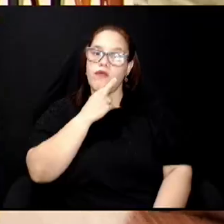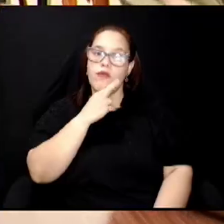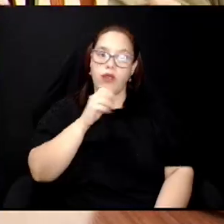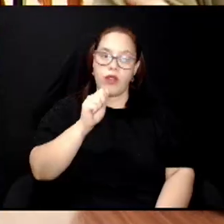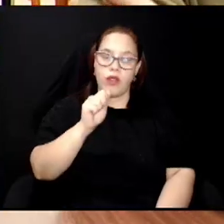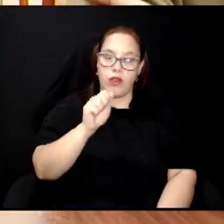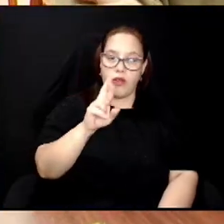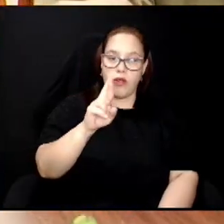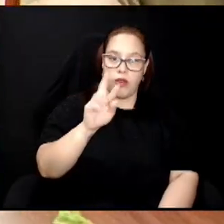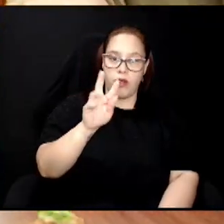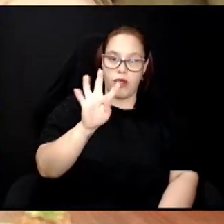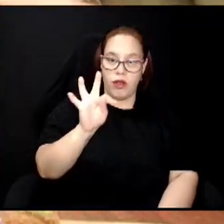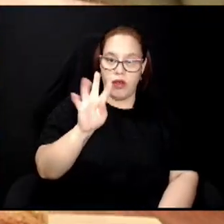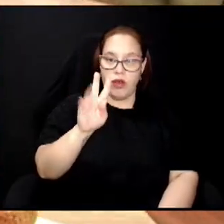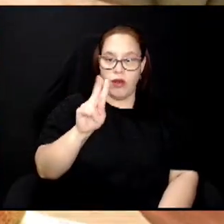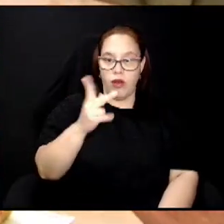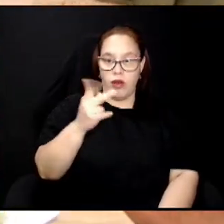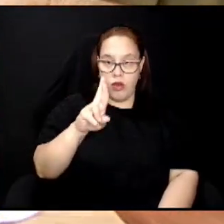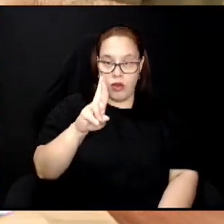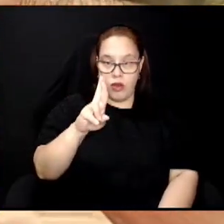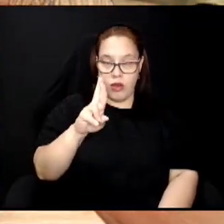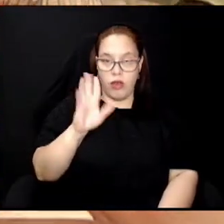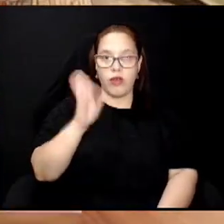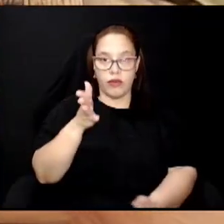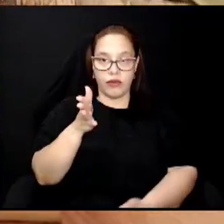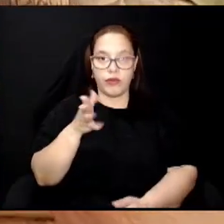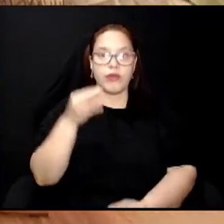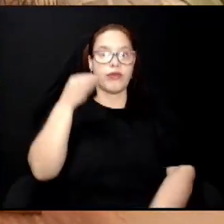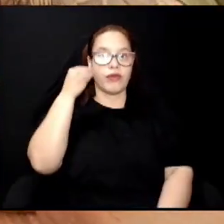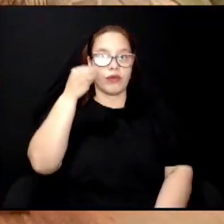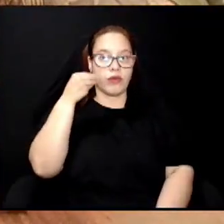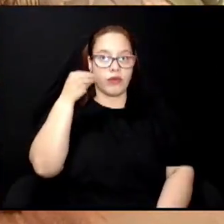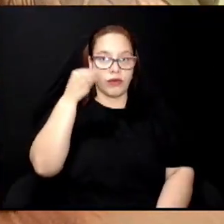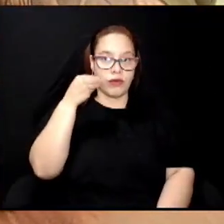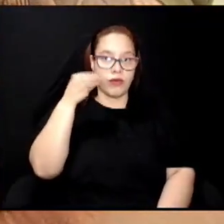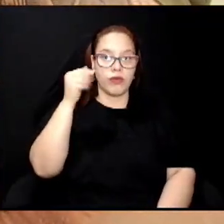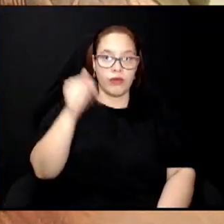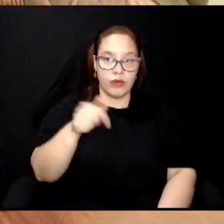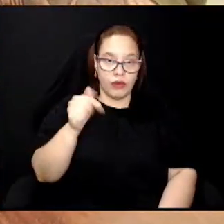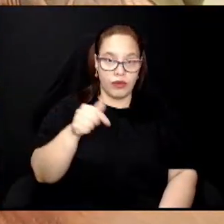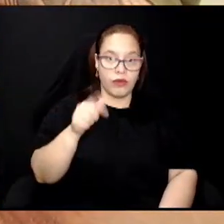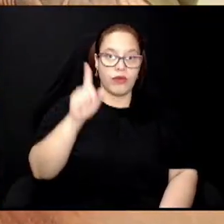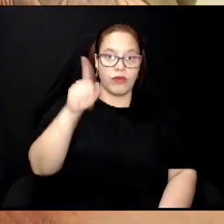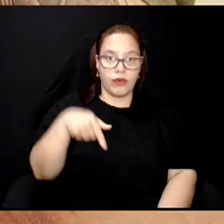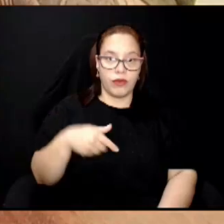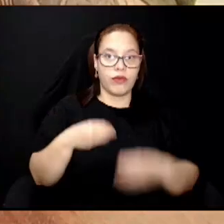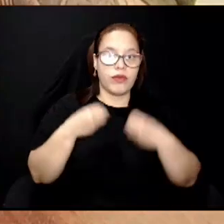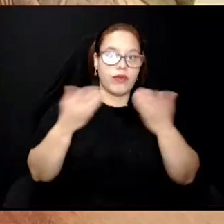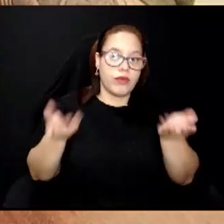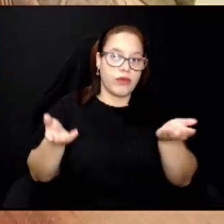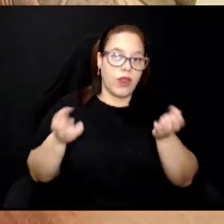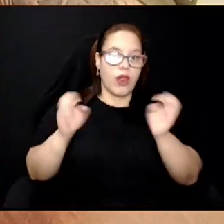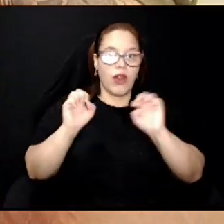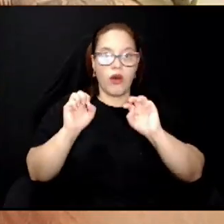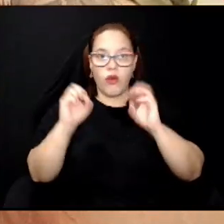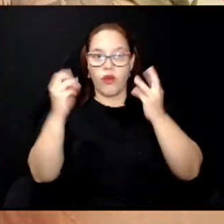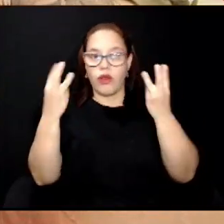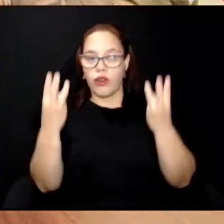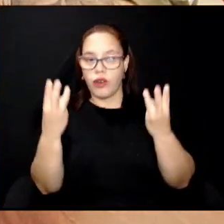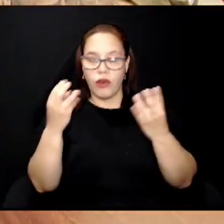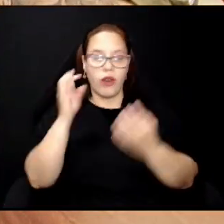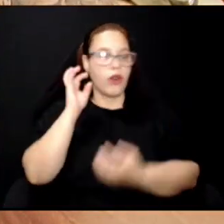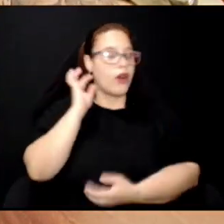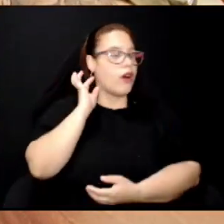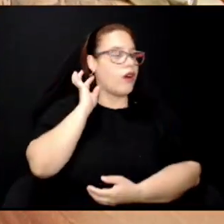que já é bastante experiente nisso aqui, né, Arthur? Bom, esse é um festival que